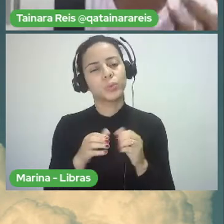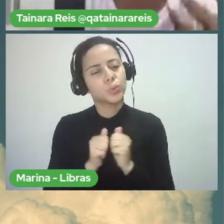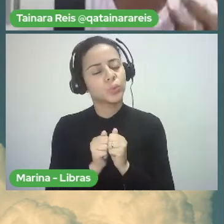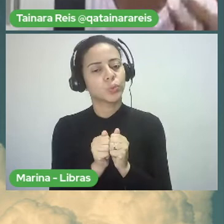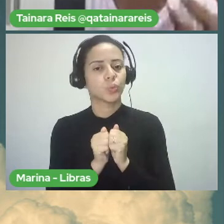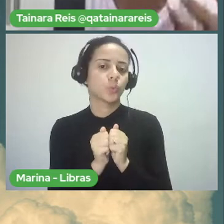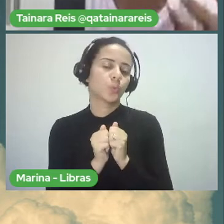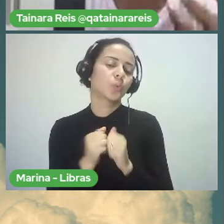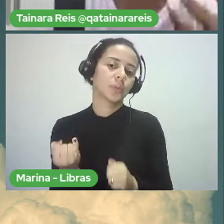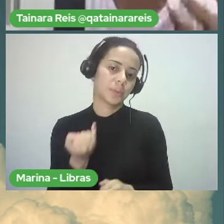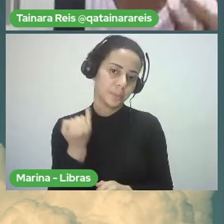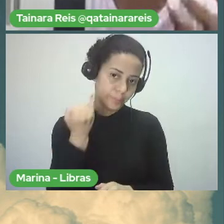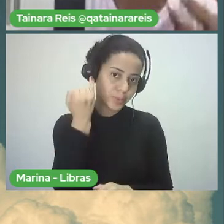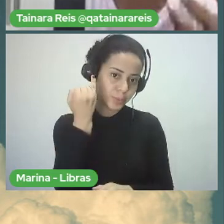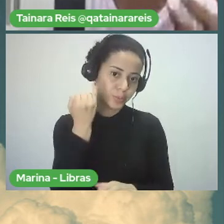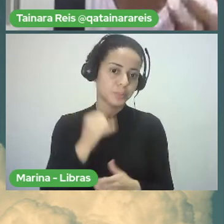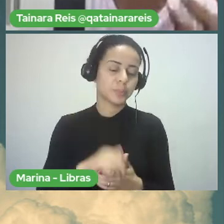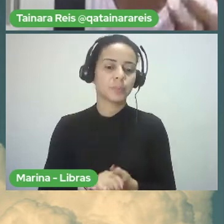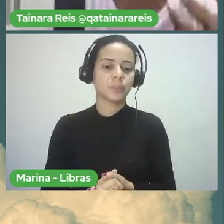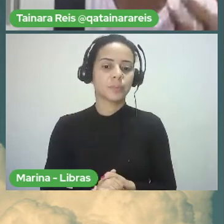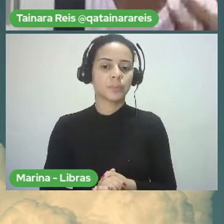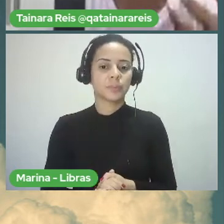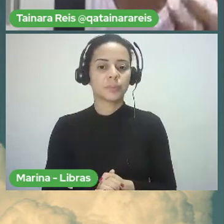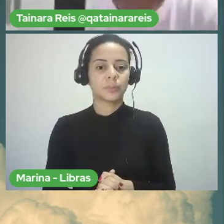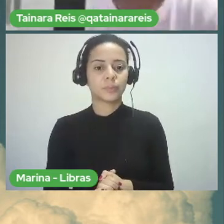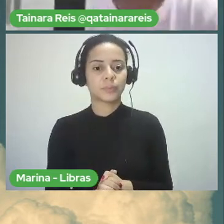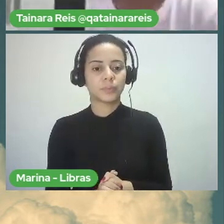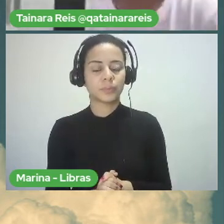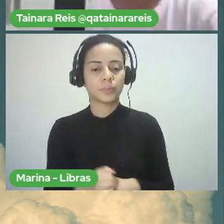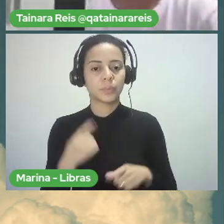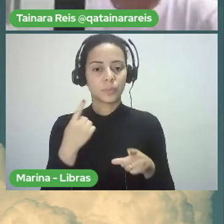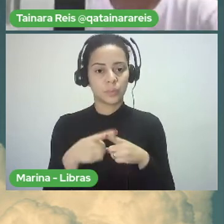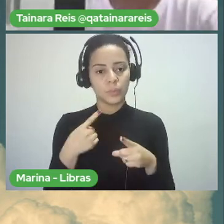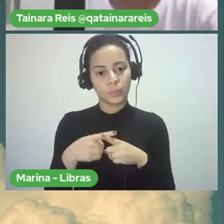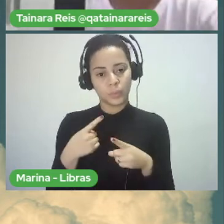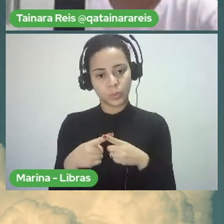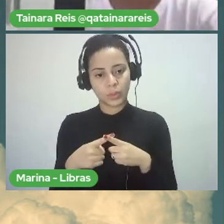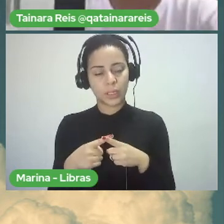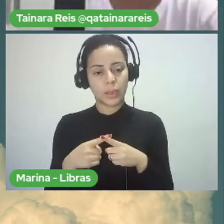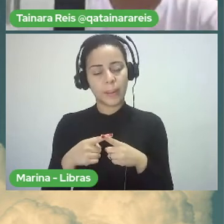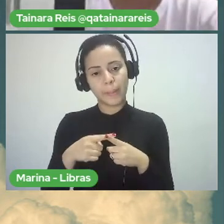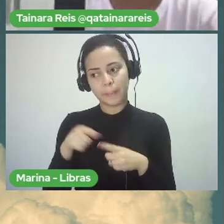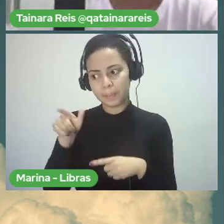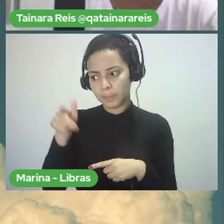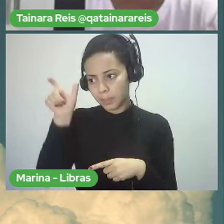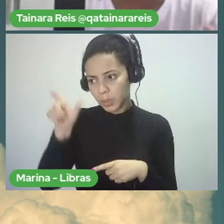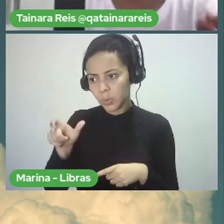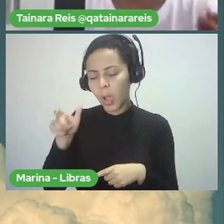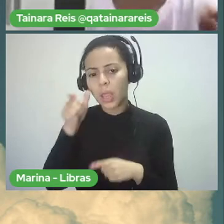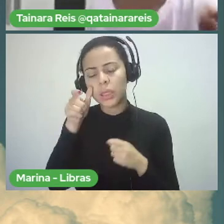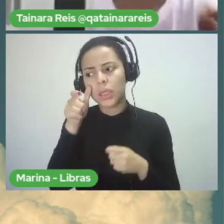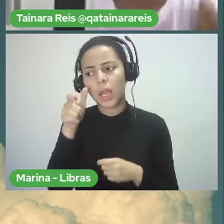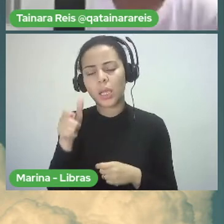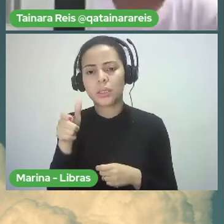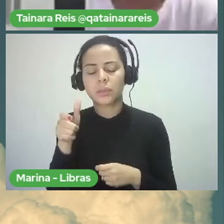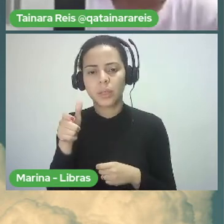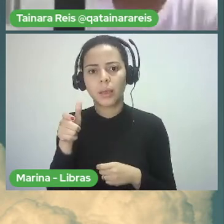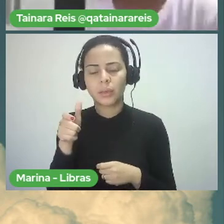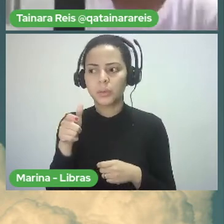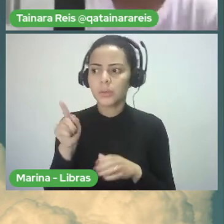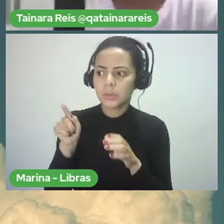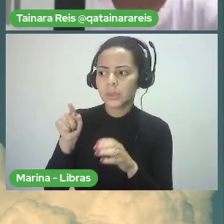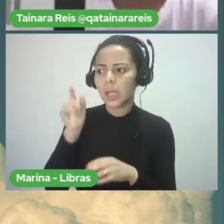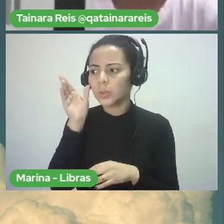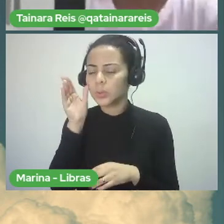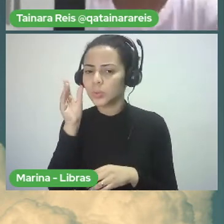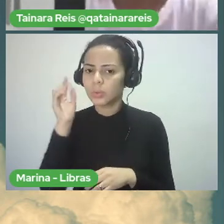mas se expor ao fazer perguntas, né? Se colocar como alguém que está interessado ali no que está sendo feito e fazer perguntas que